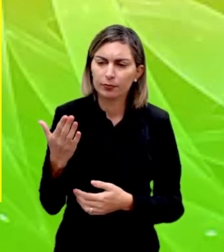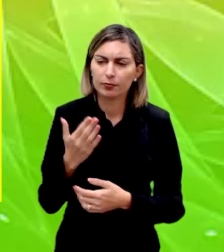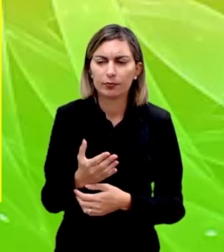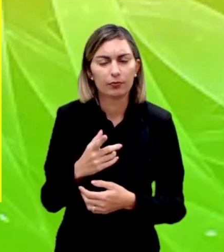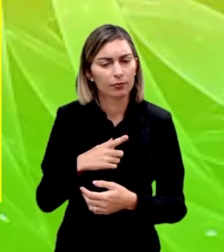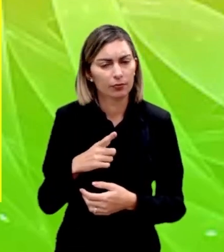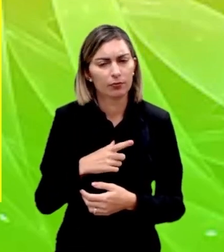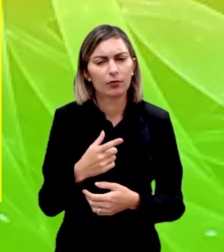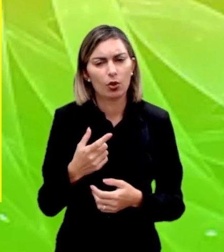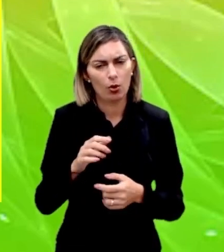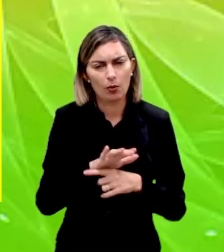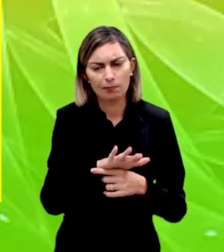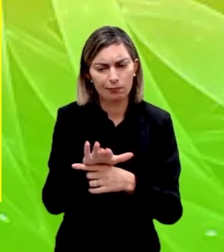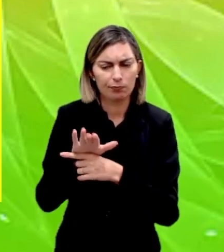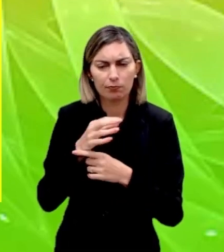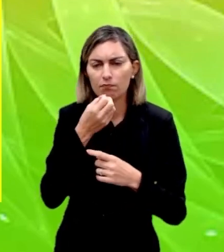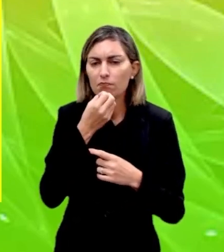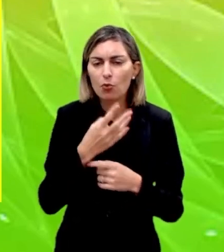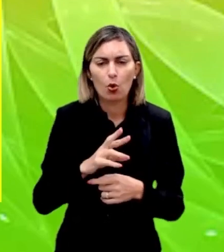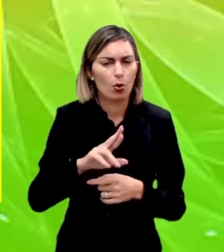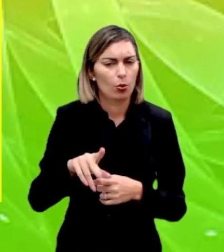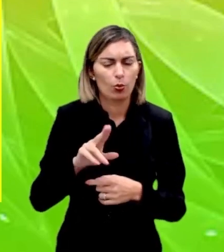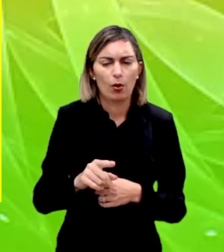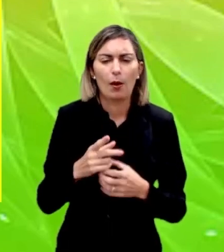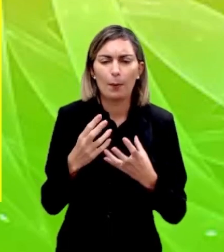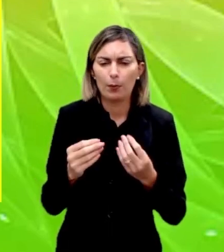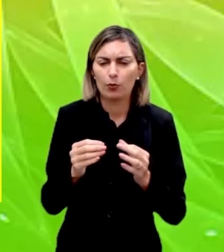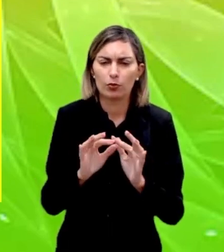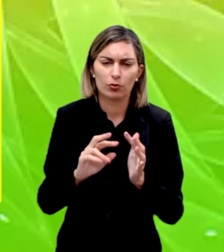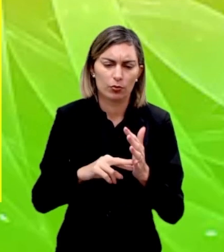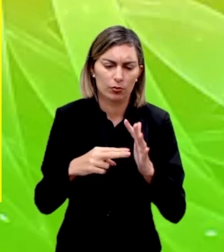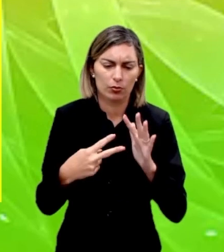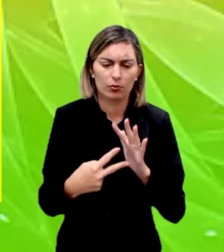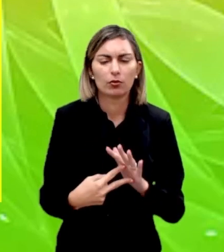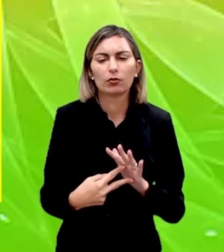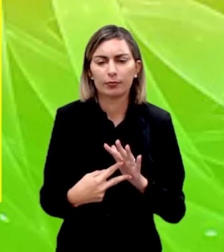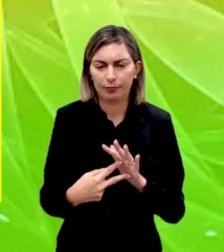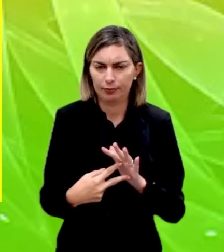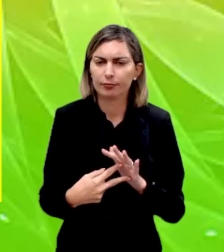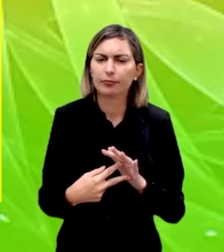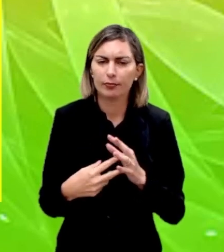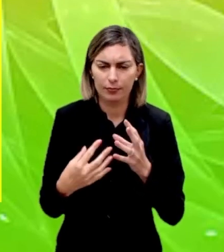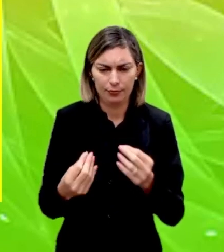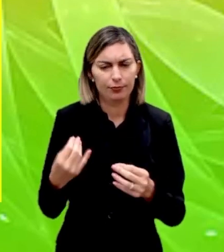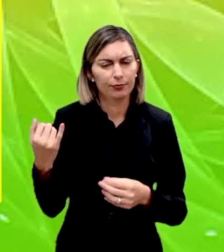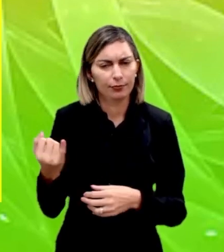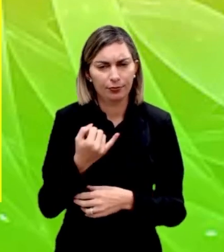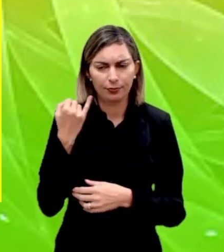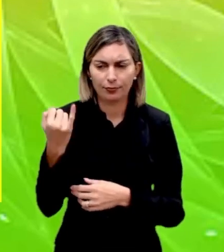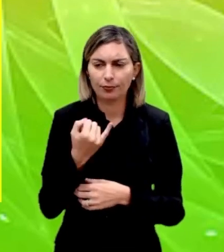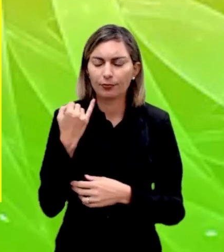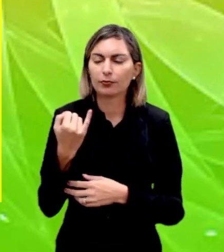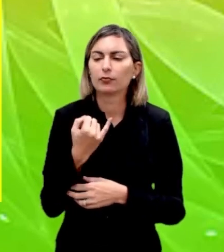uma contribuição boba, mas não é. É muito significativa, é muito importante.